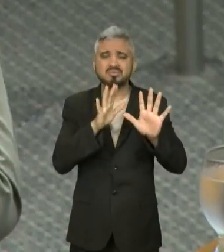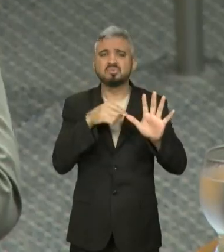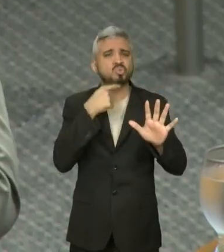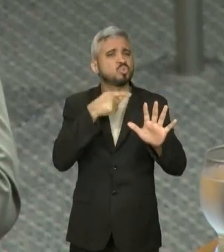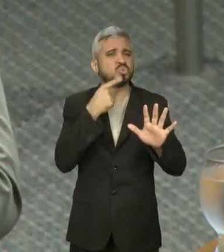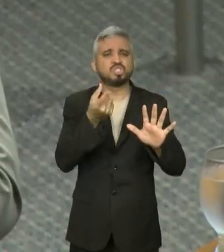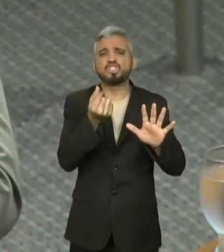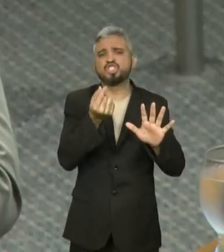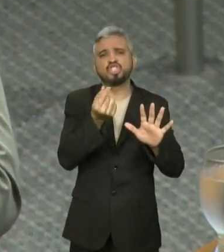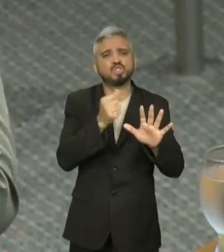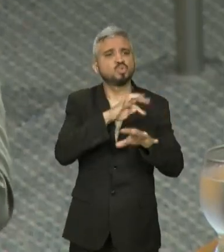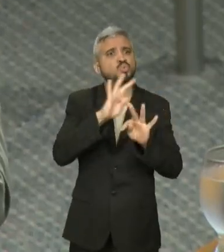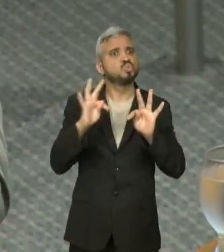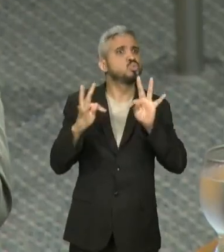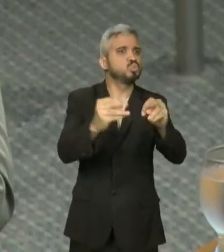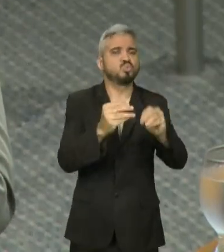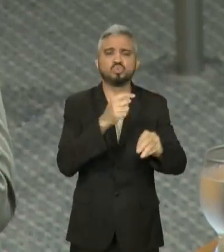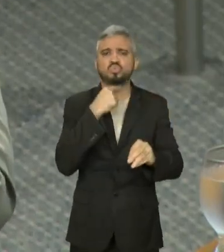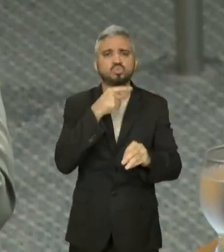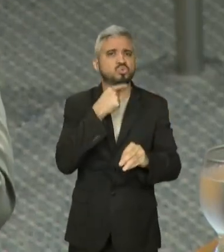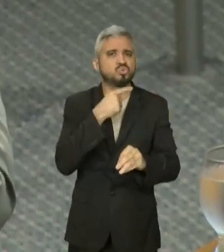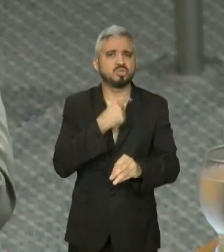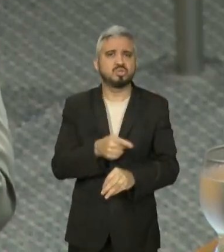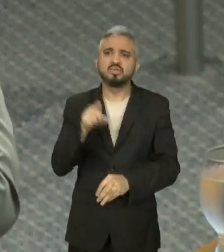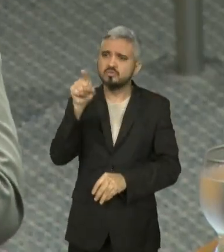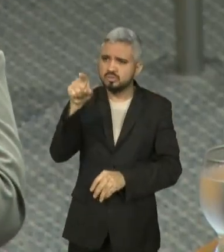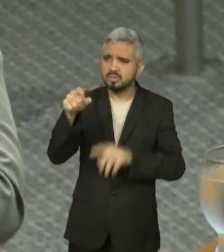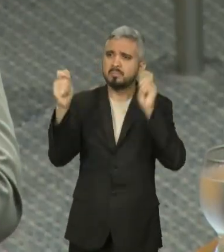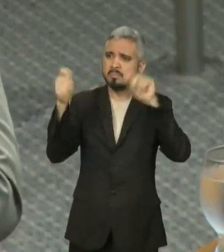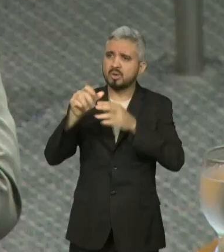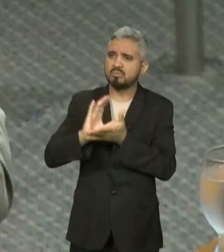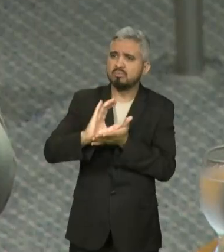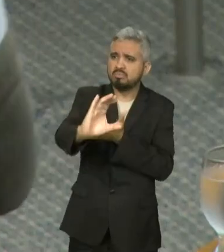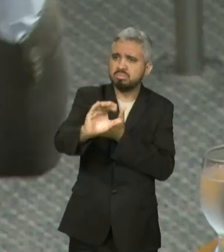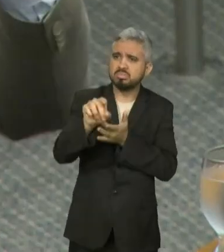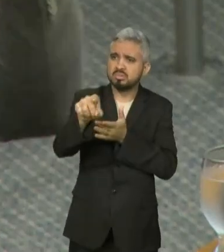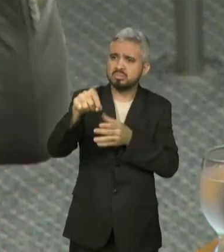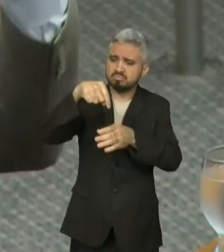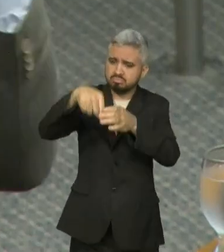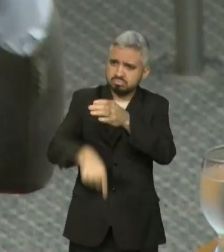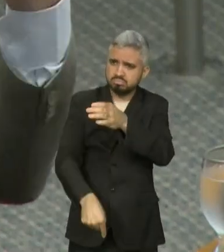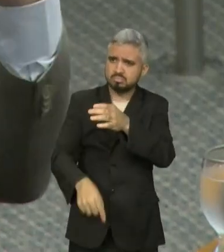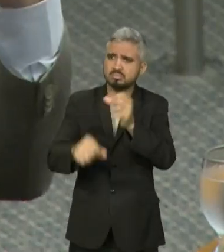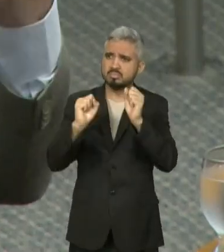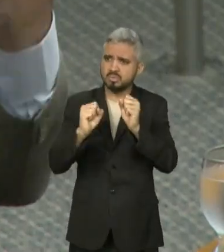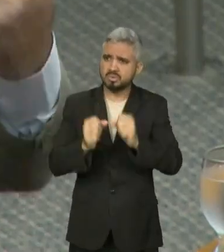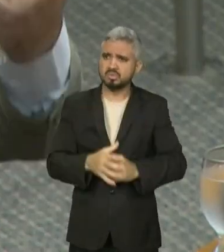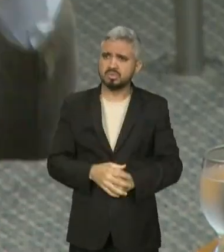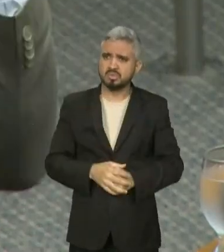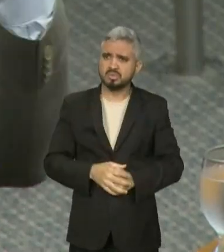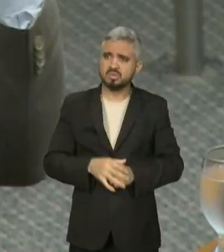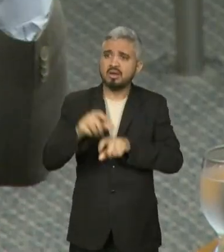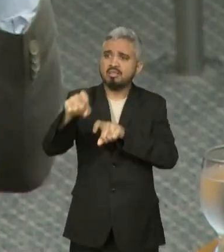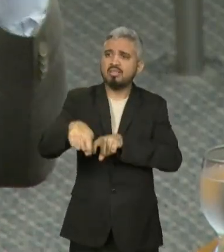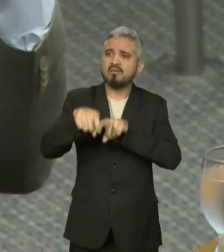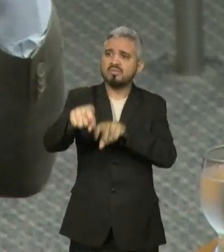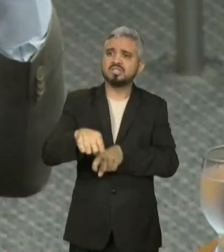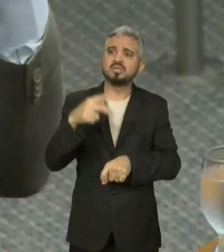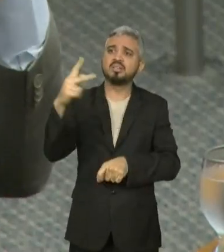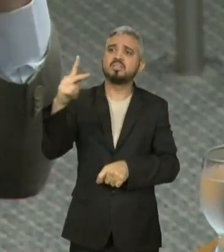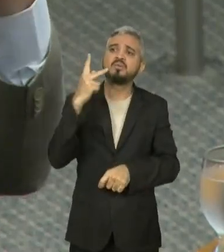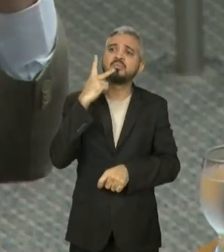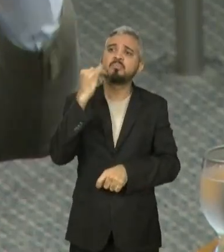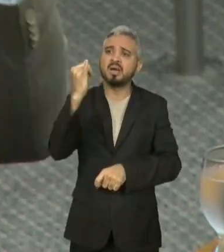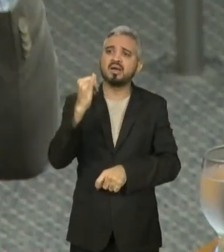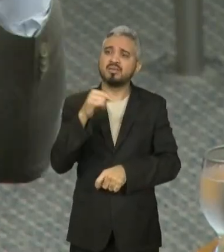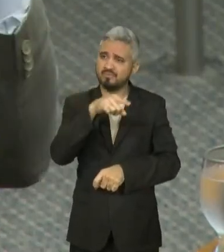vou lhe aplaudir. Agora, não adianta você querer dizer aqui que a prefeita está trabalhando. Vai lá na fazenda do teu pai, que está sendo entregue lá a próxima